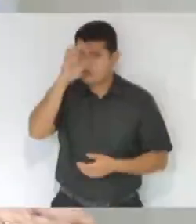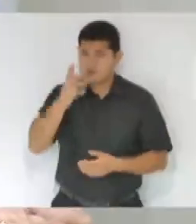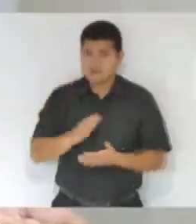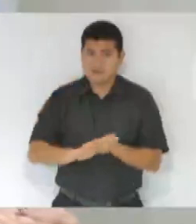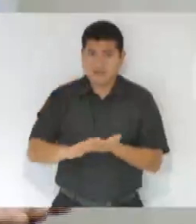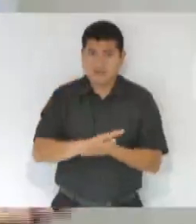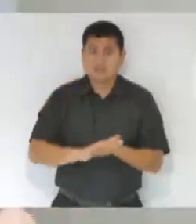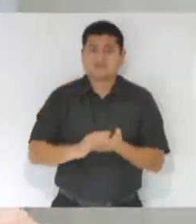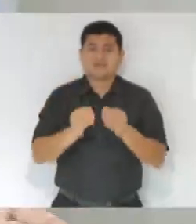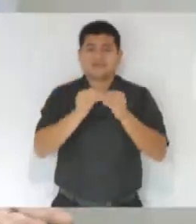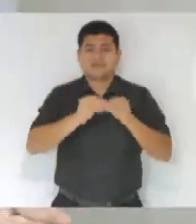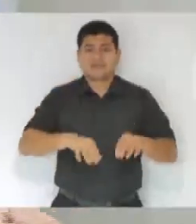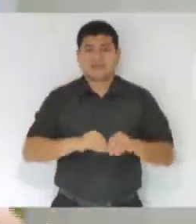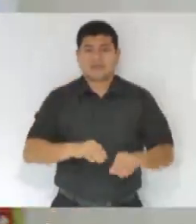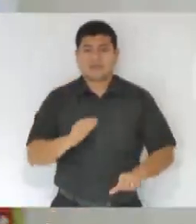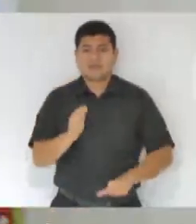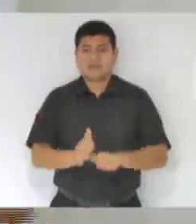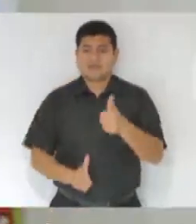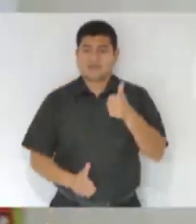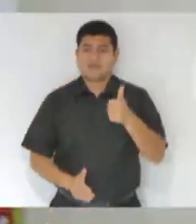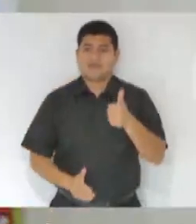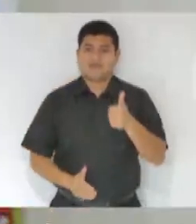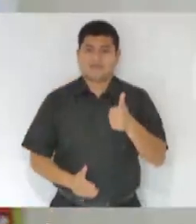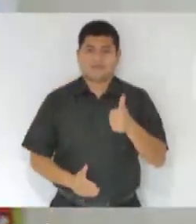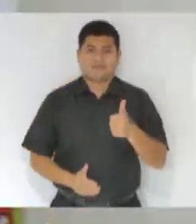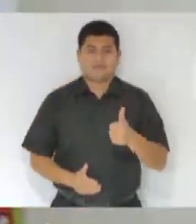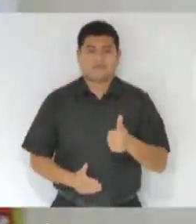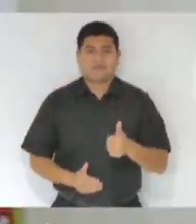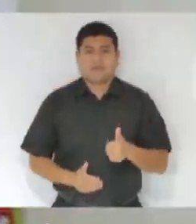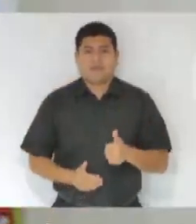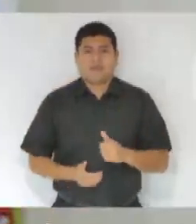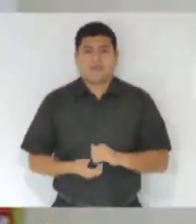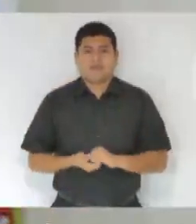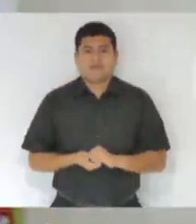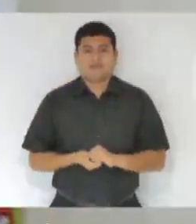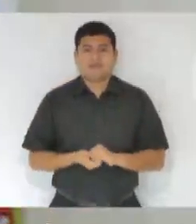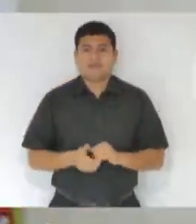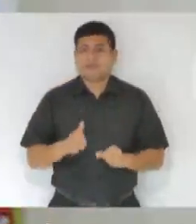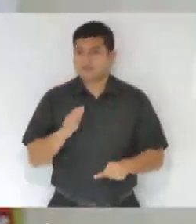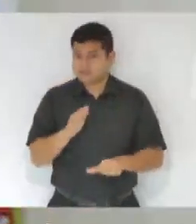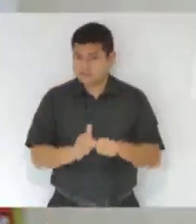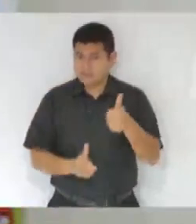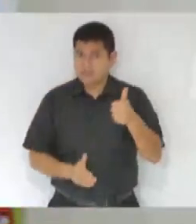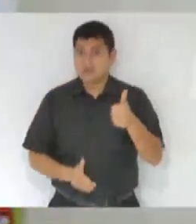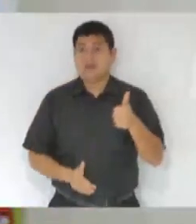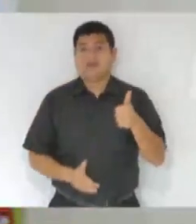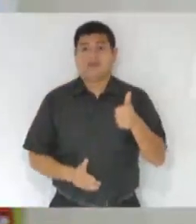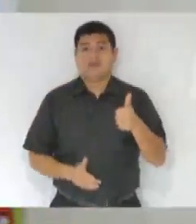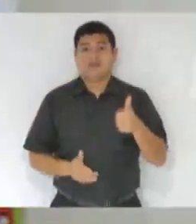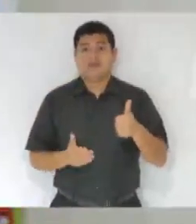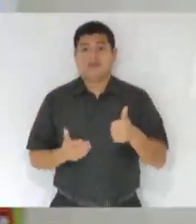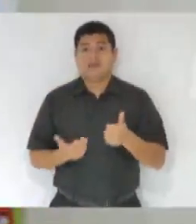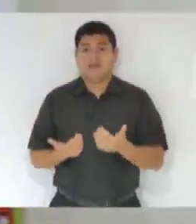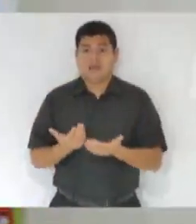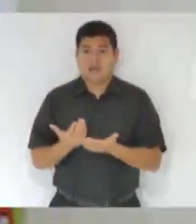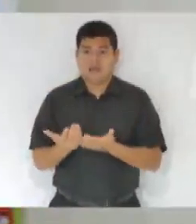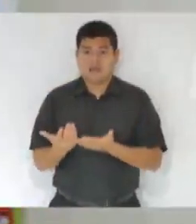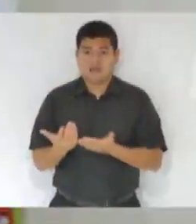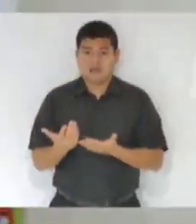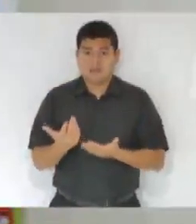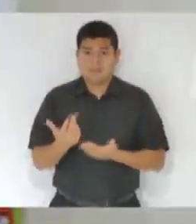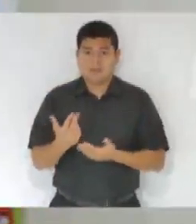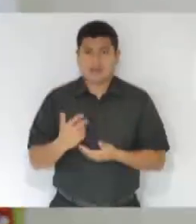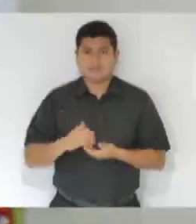primeira vez... Mais 30 segundos, deputados. Obrigado. Pela primeira vez, o per capita catarinense vai